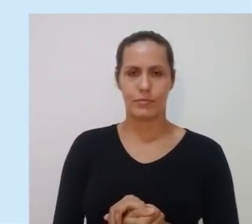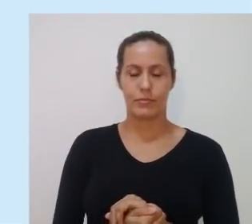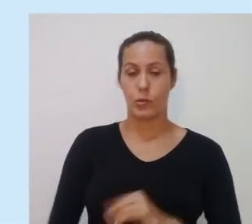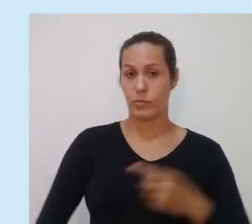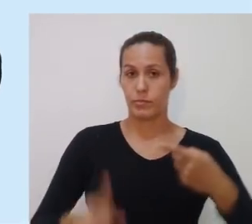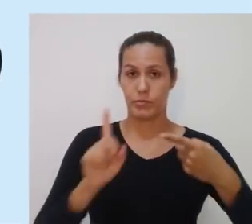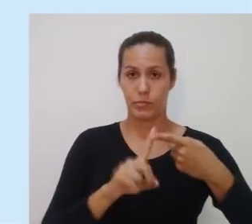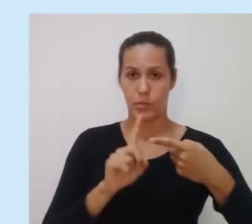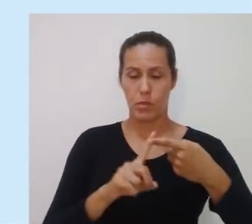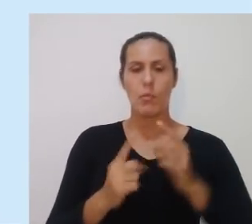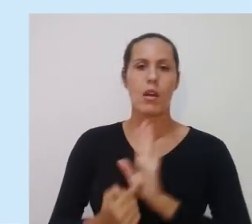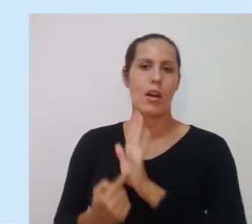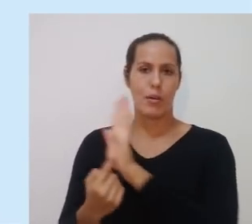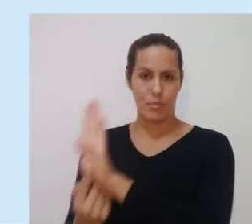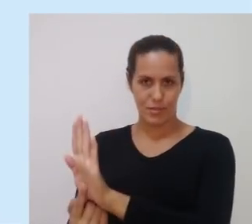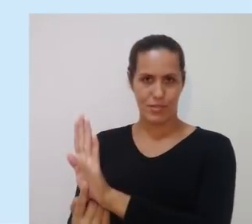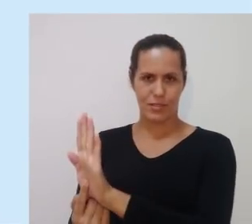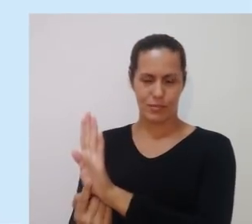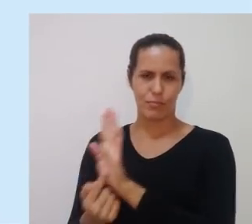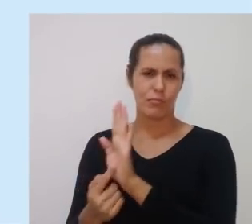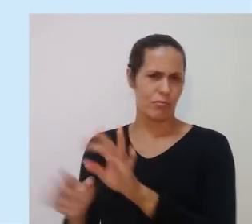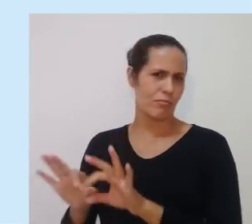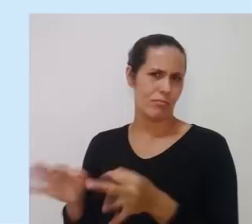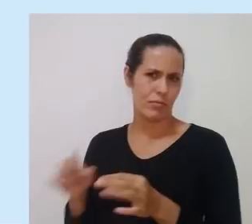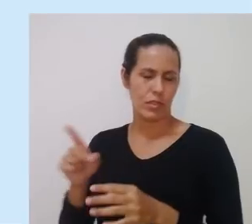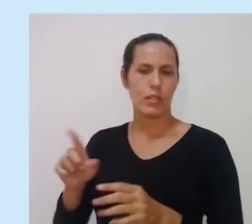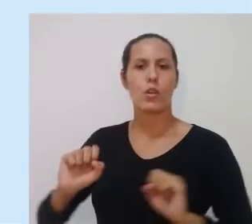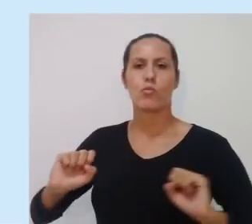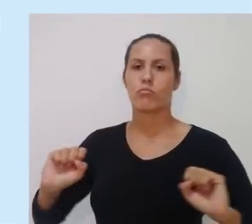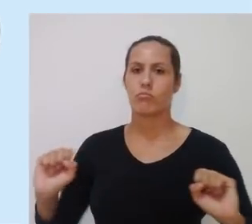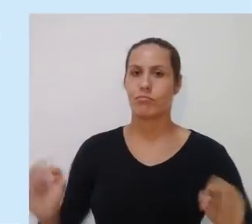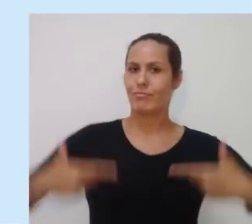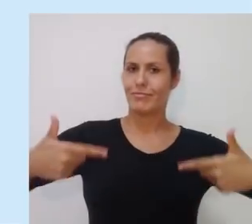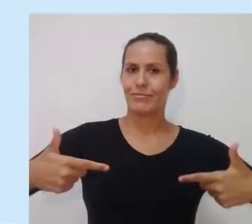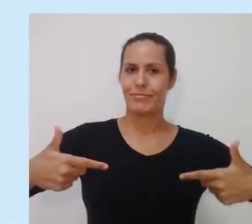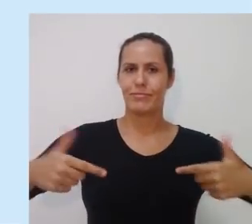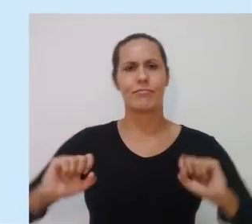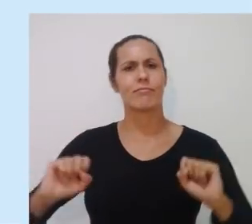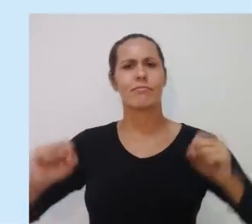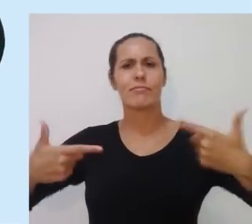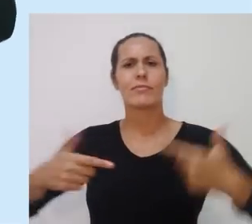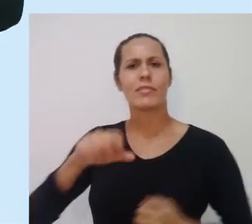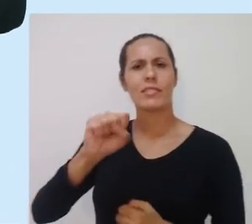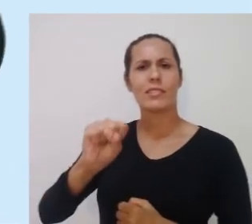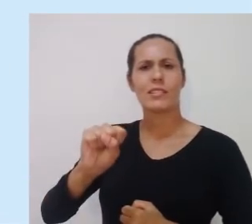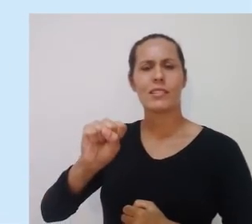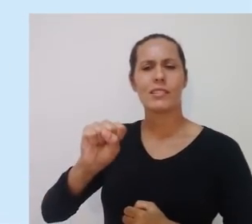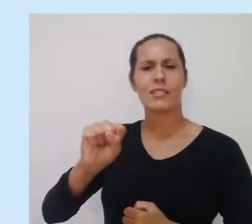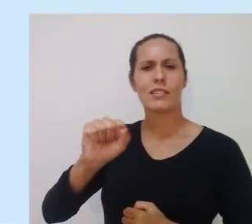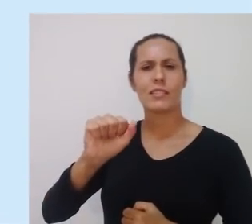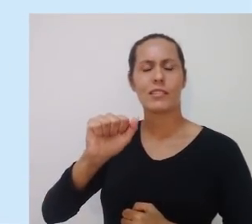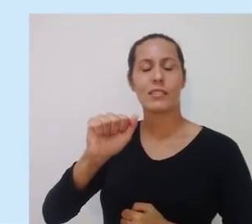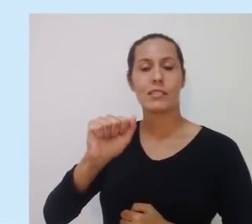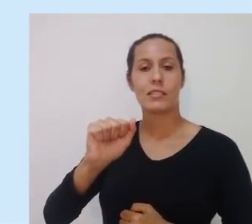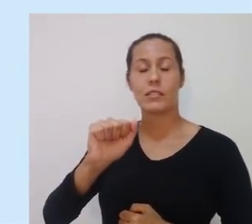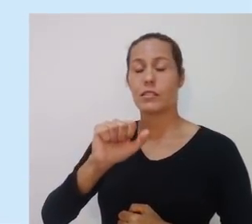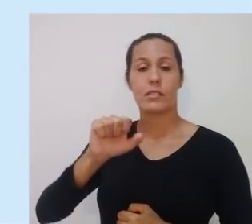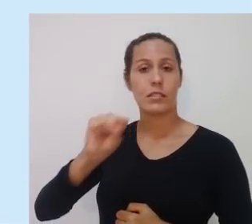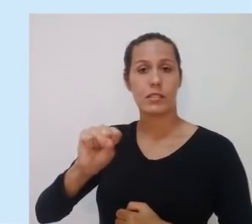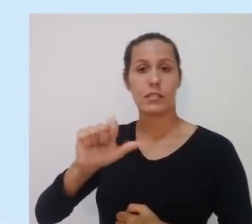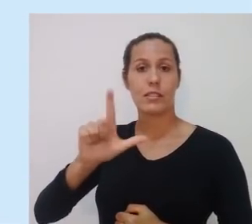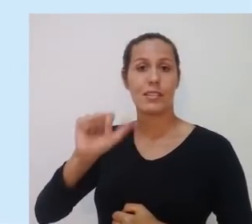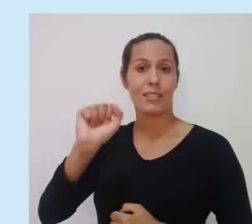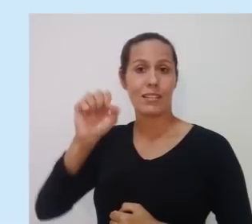cada um desses 4. Ok, o primeiro já foi apresentado um pouco, é o slam. E você